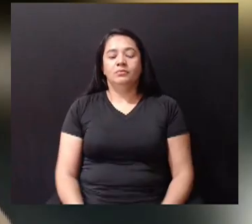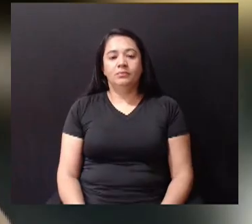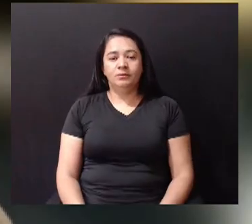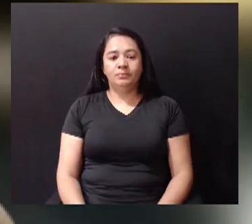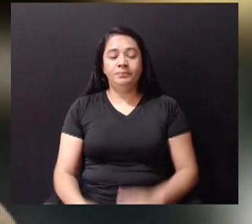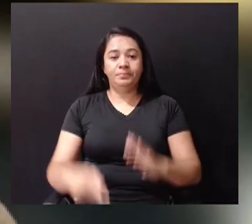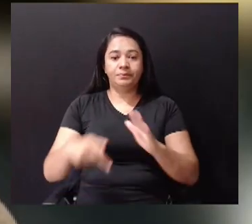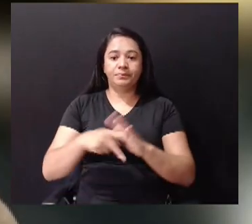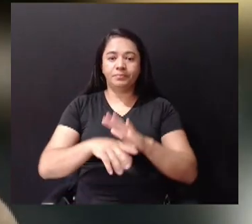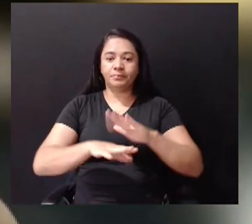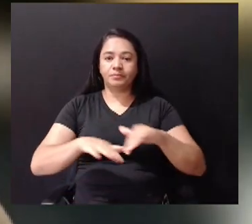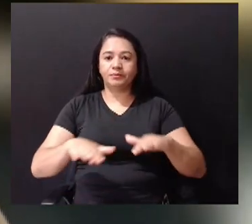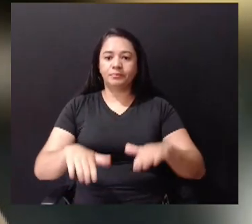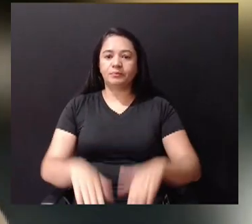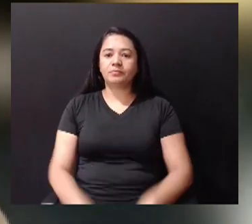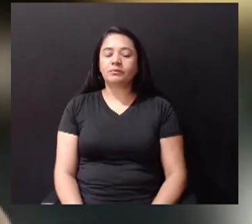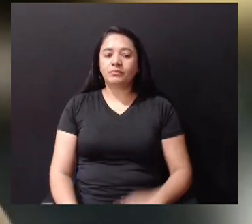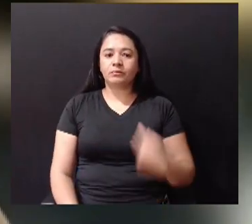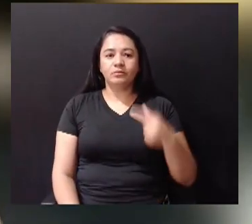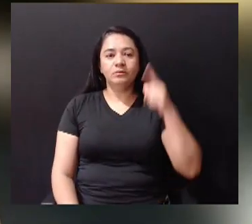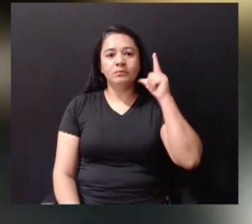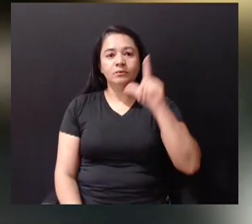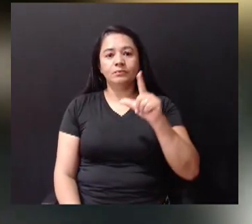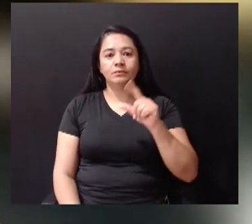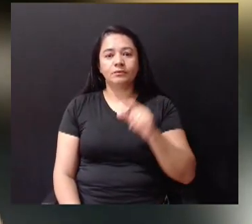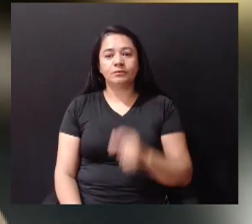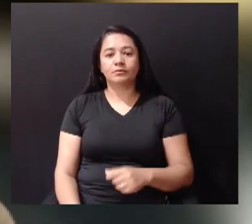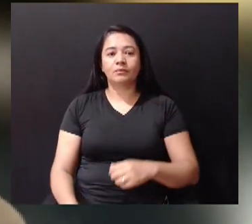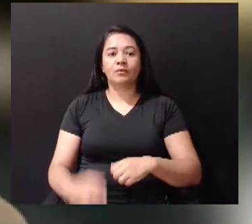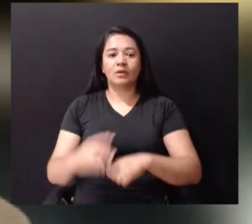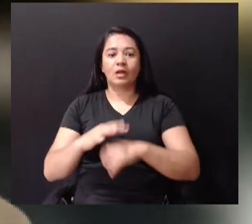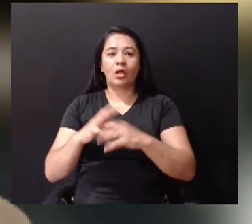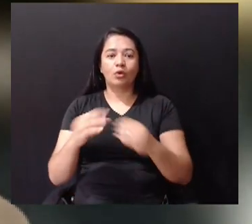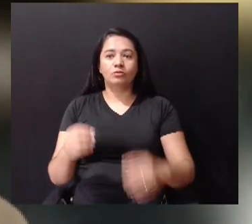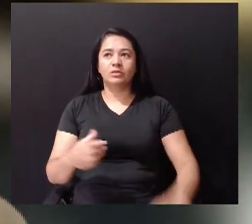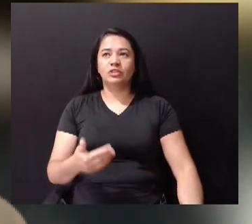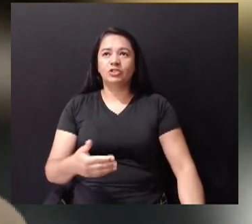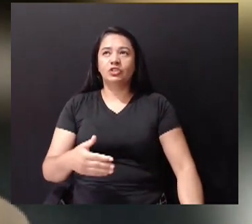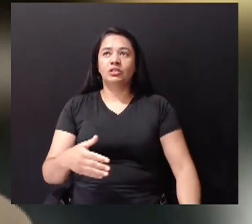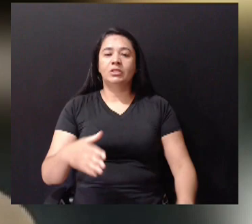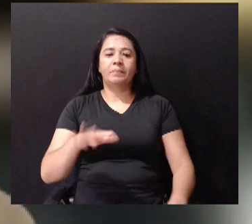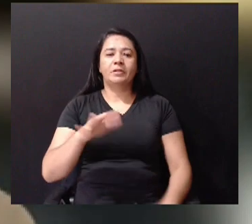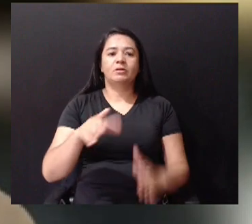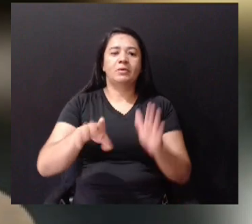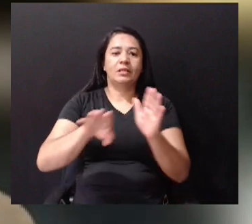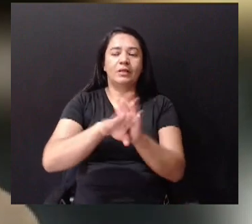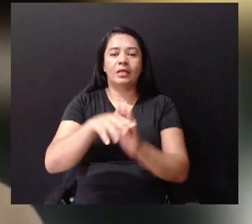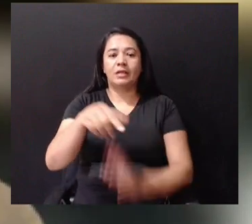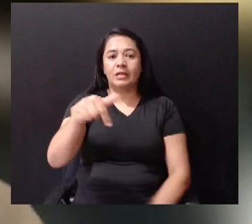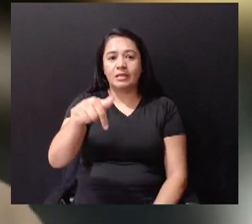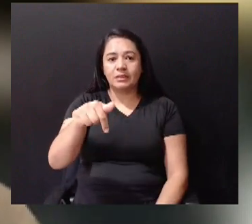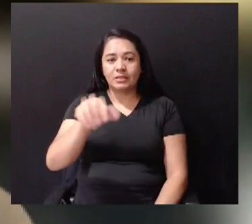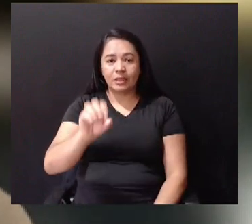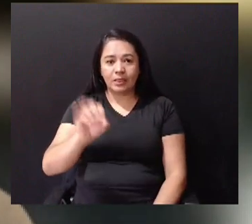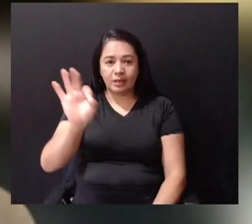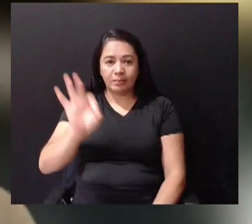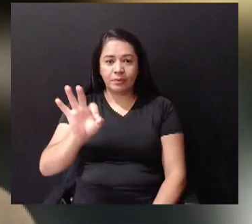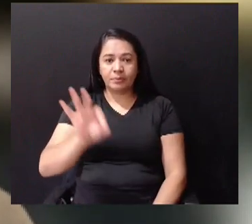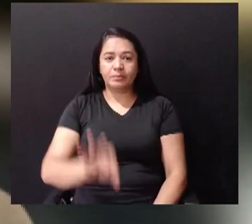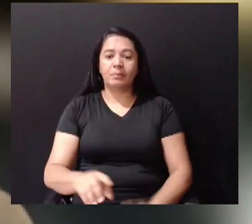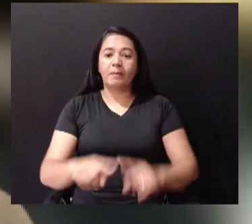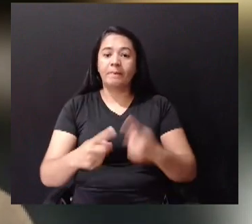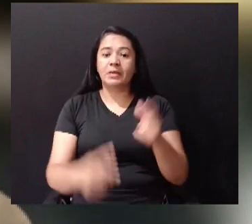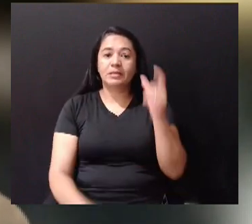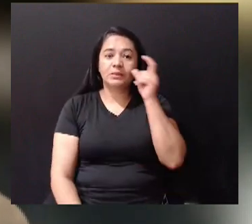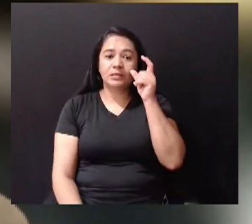gente consegue oferecer taxas de cura de 60%, 70%, o que são bastante bons. O mais interessante do medulloblastoma é